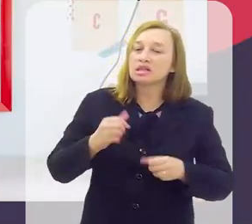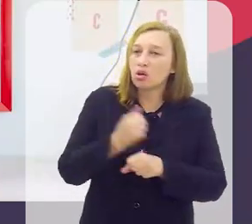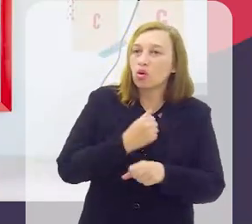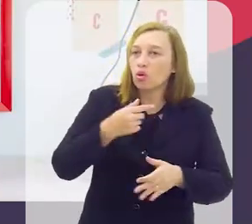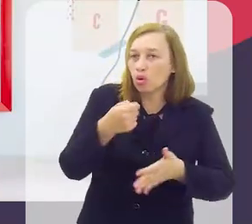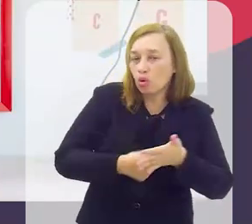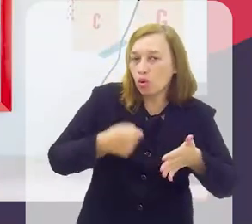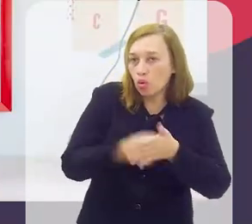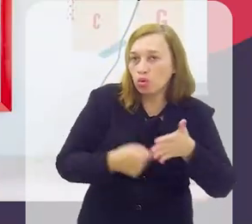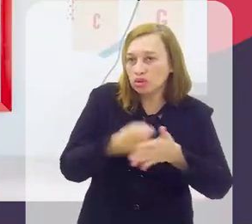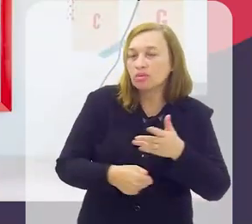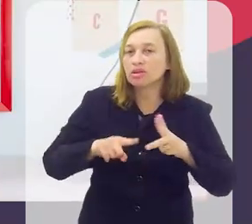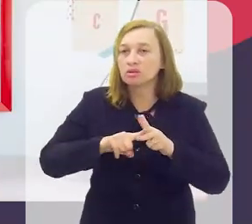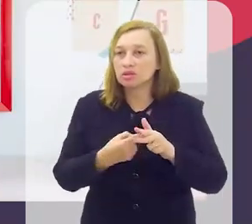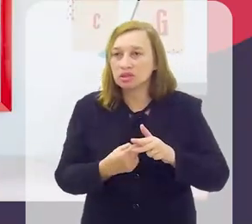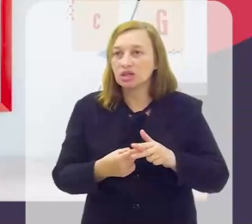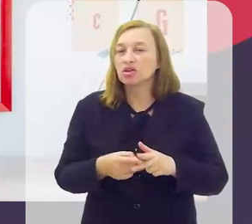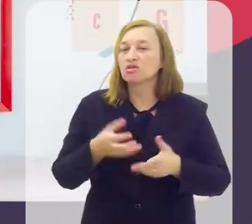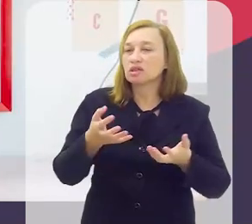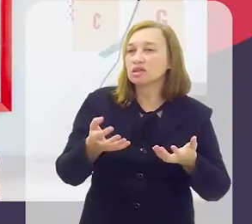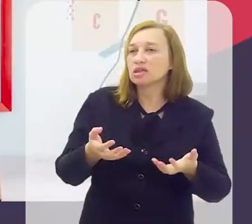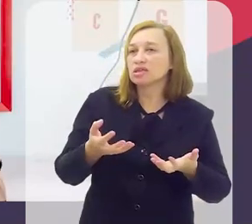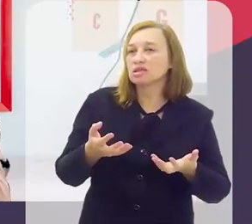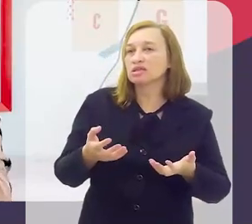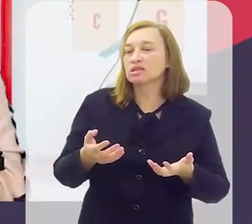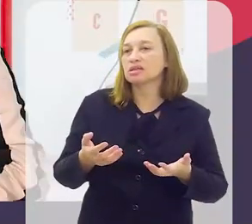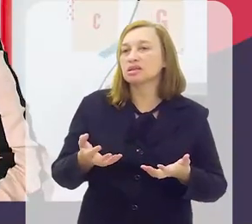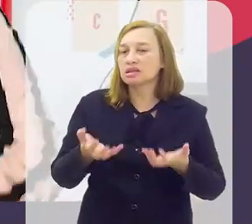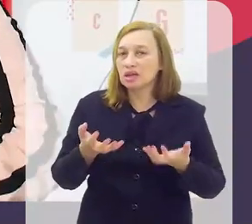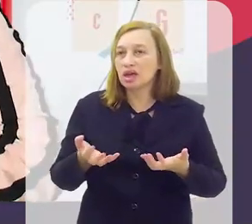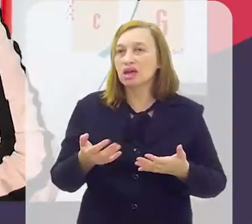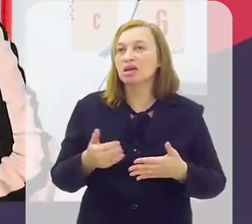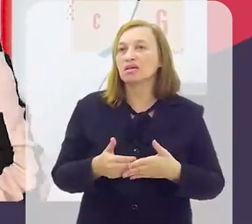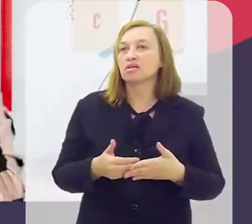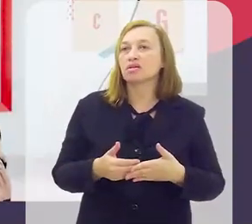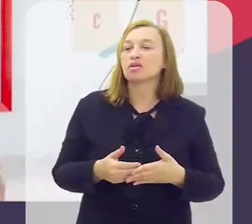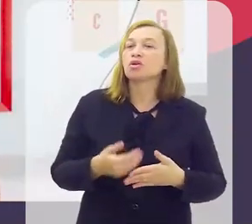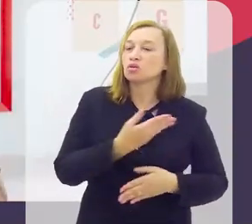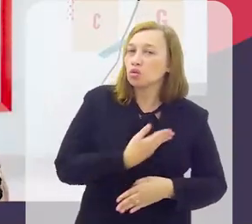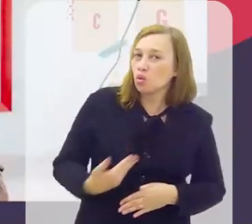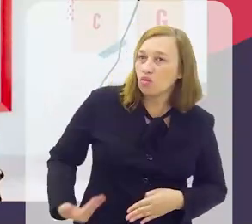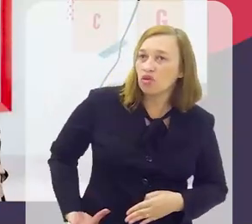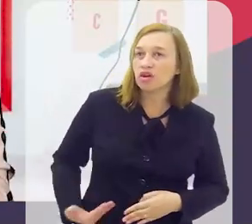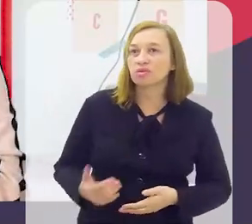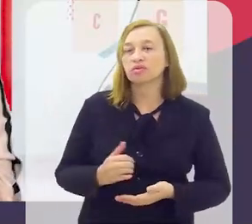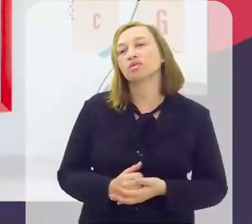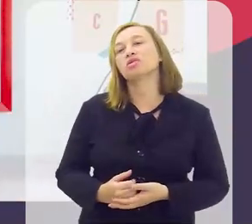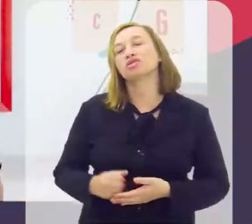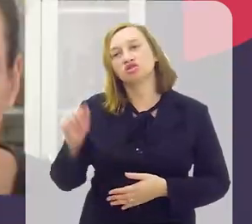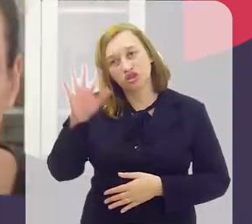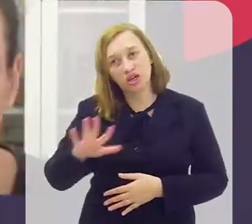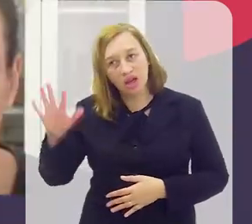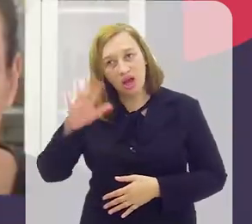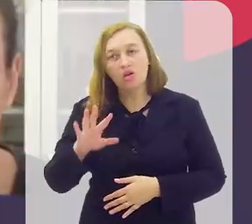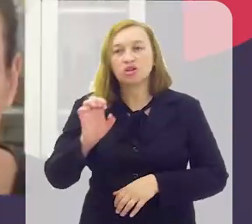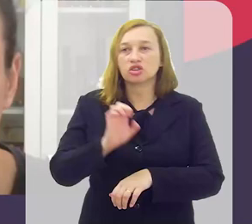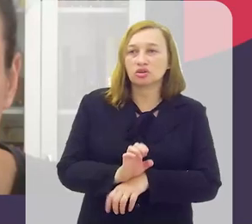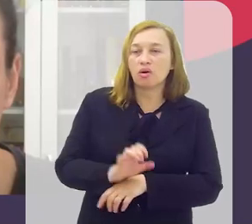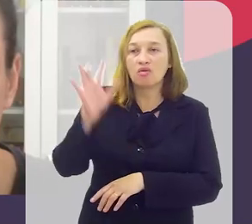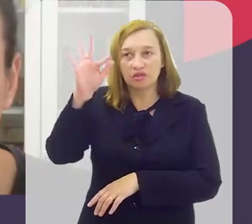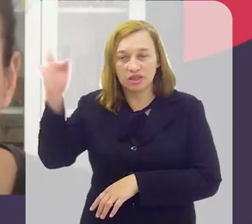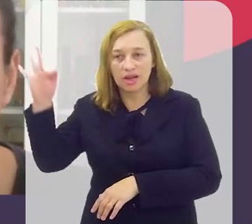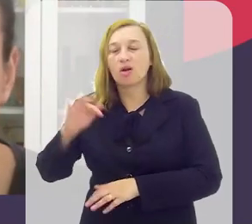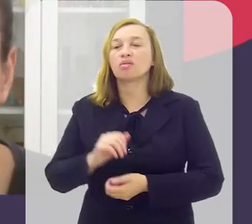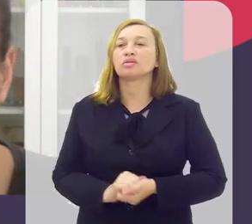nessa busca de vocês, né, por essa regulamentação. O que que vocês esperam aí dos próximos passos, tanto do governo, o governo em geral, né,